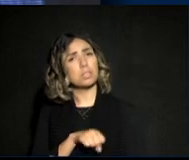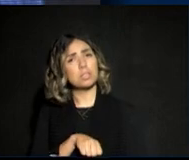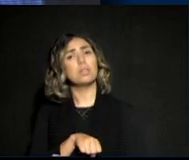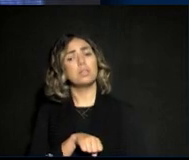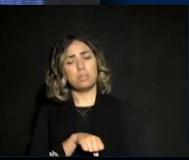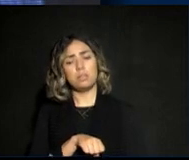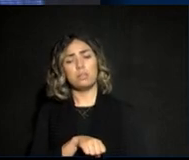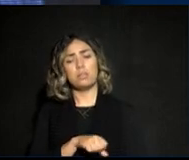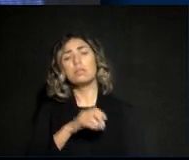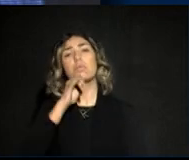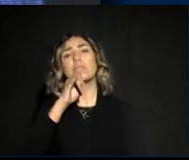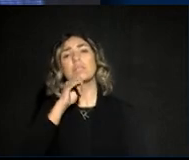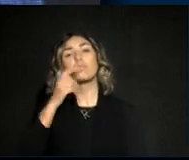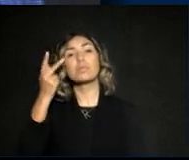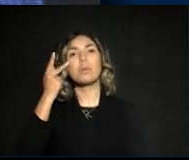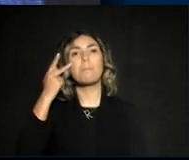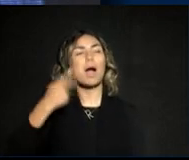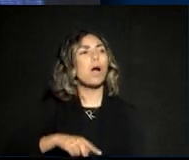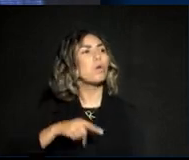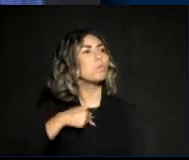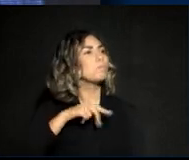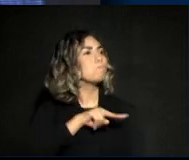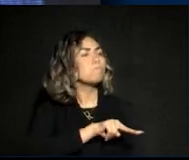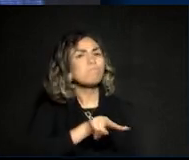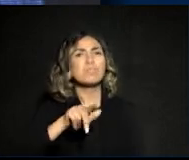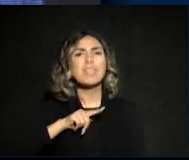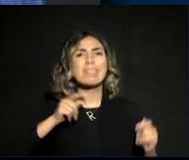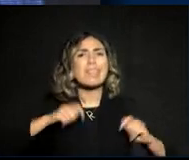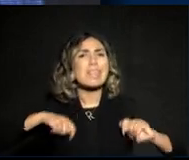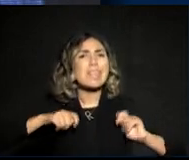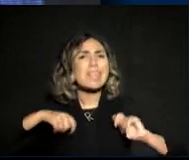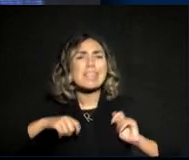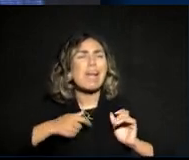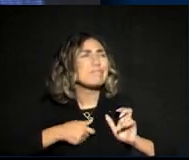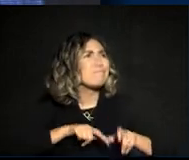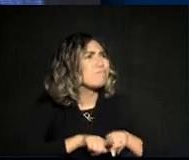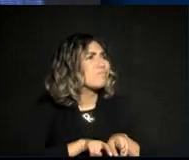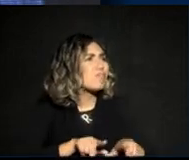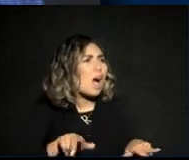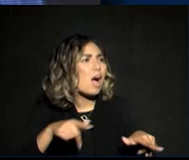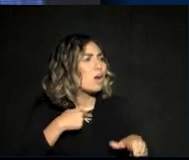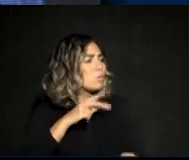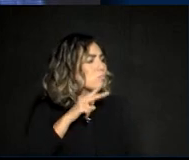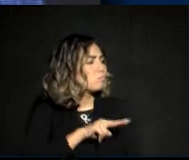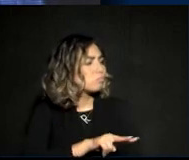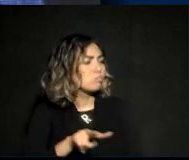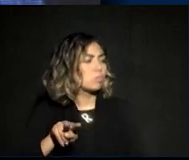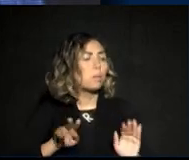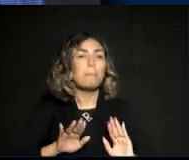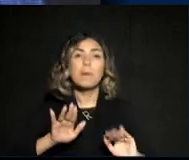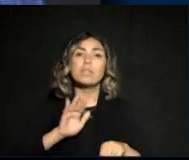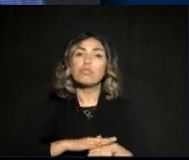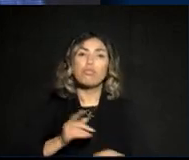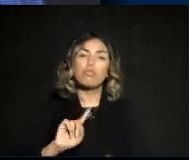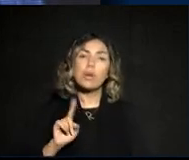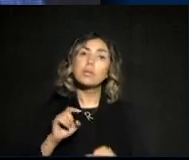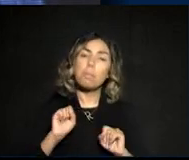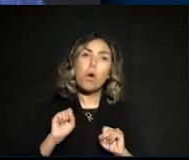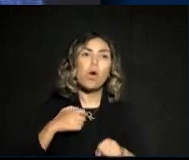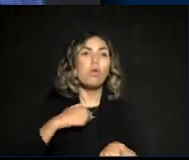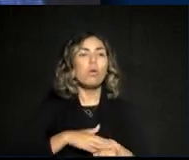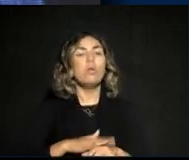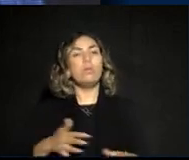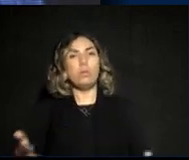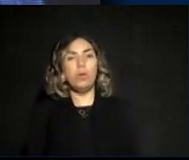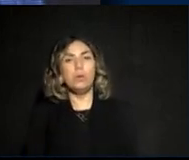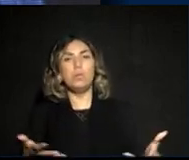quando a gente pensa o estado de São Paulo a gente vê uma série de potenciais que certa forma estão adormecidos e a gente pode impulsionar